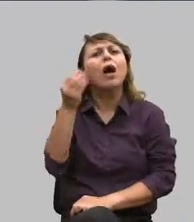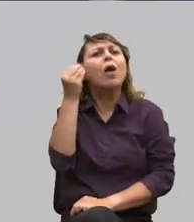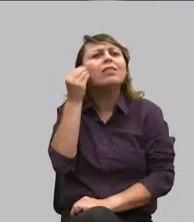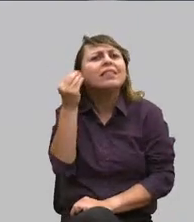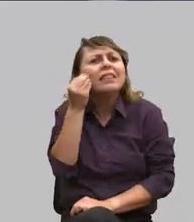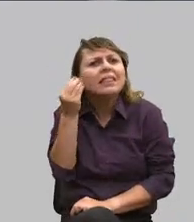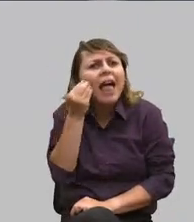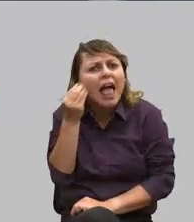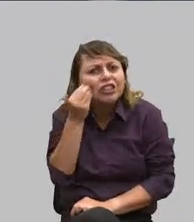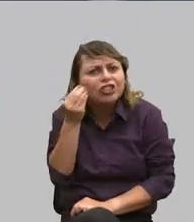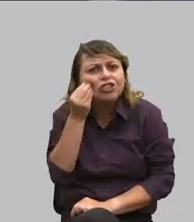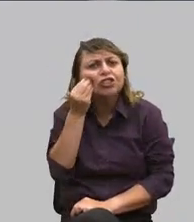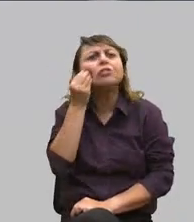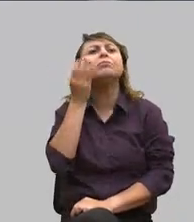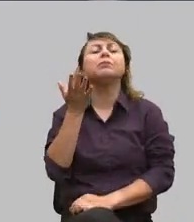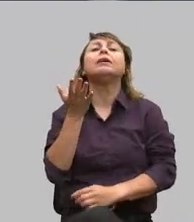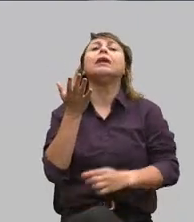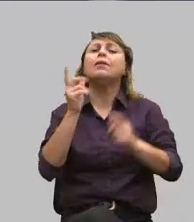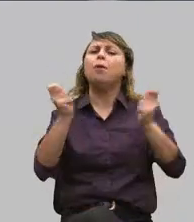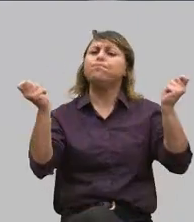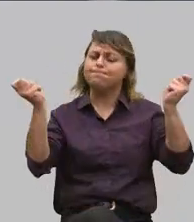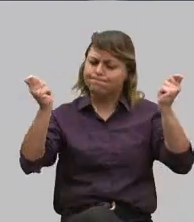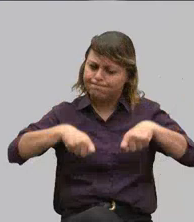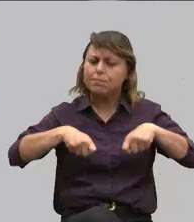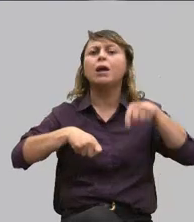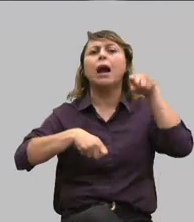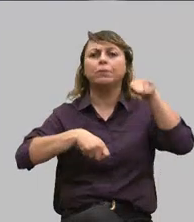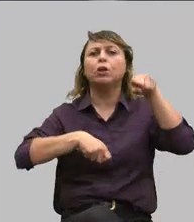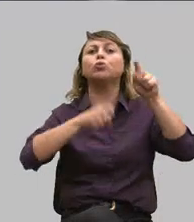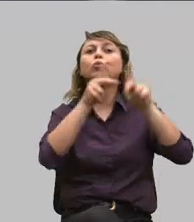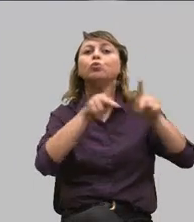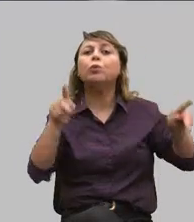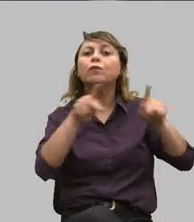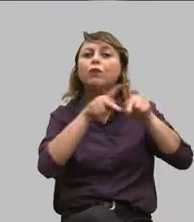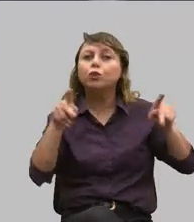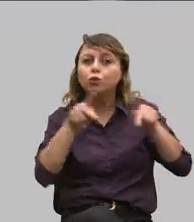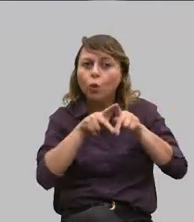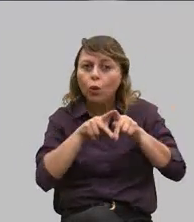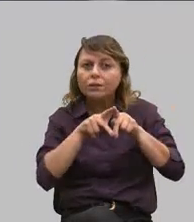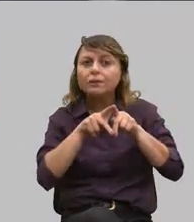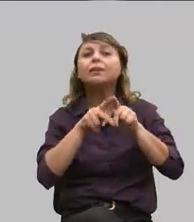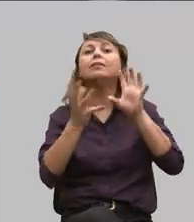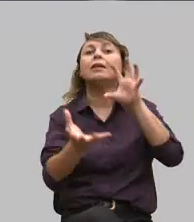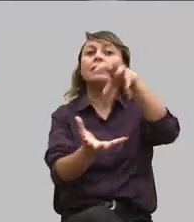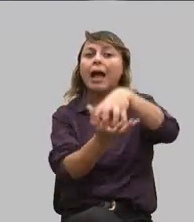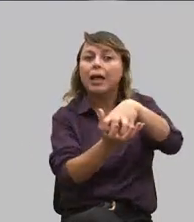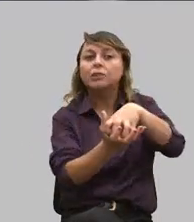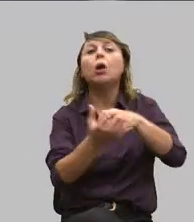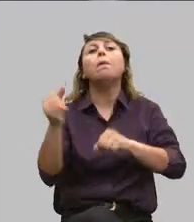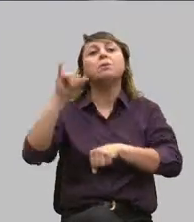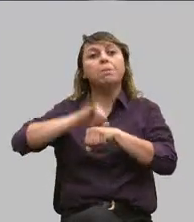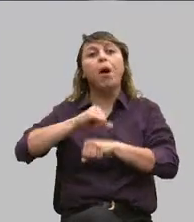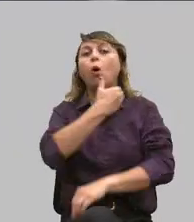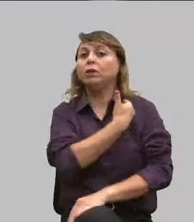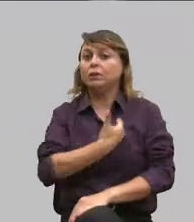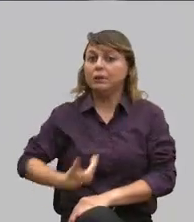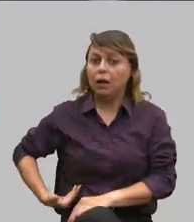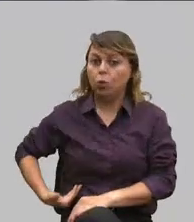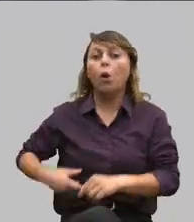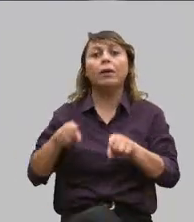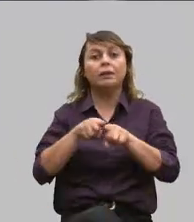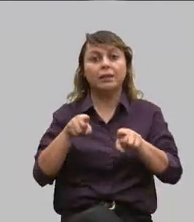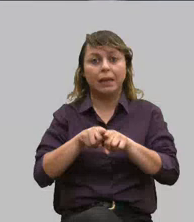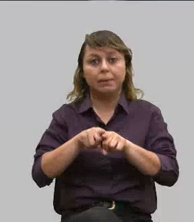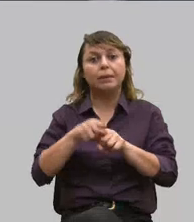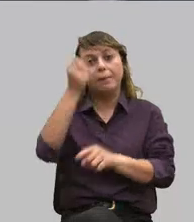snellen Então nós vamos capacitar os professores da rede tanto Municipal quanto Estadual via